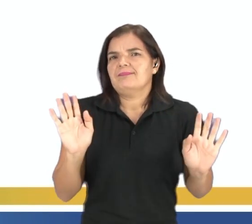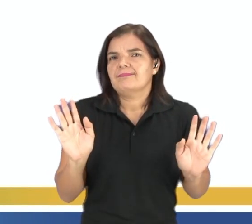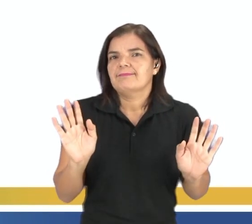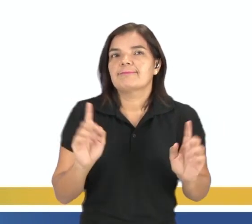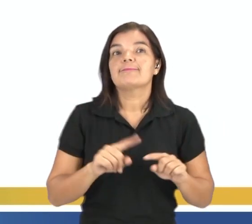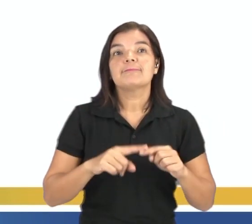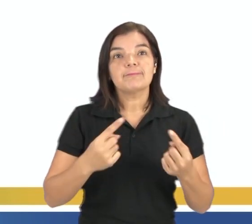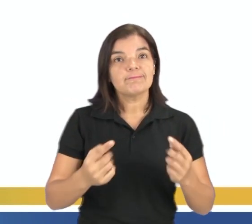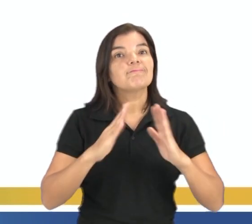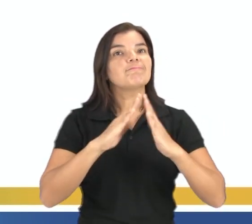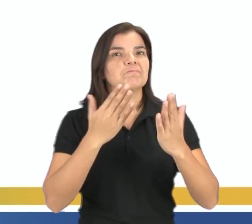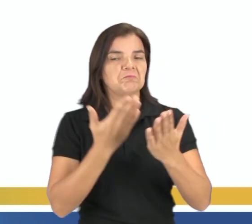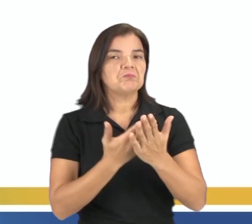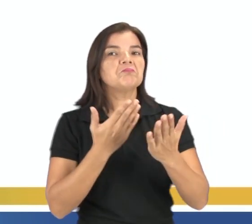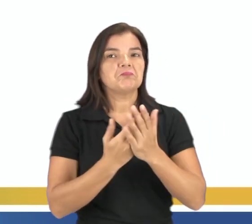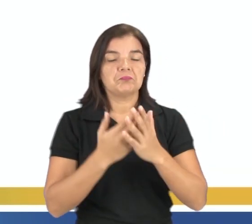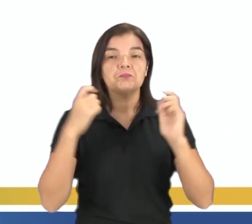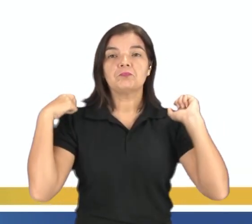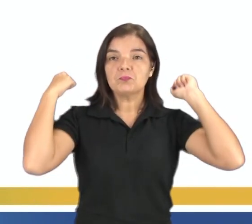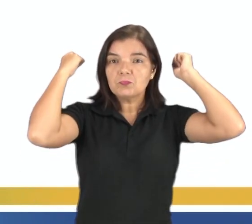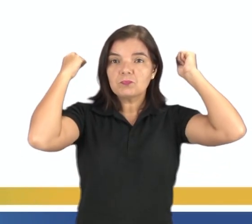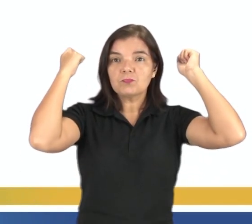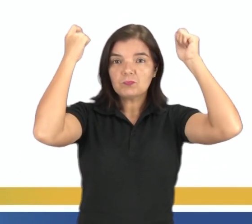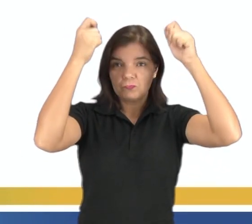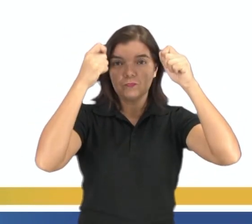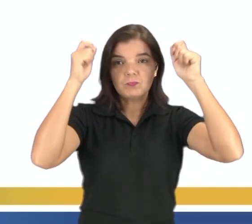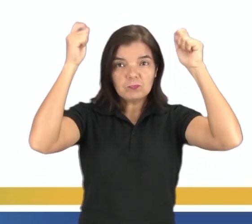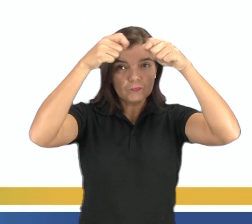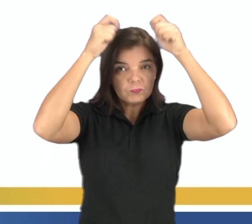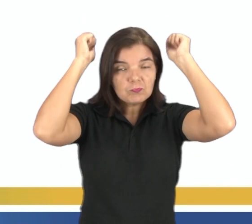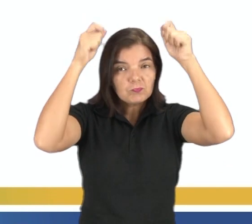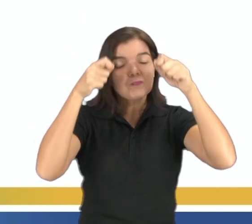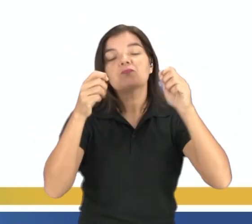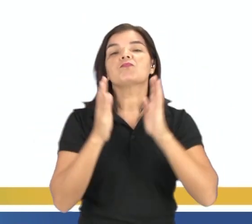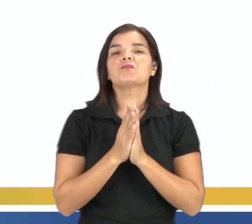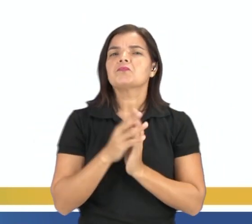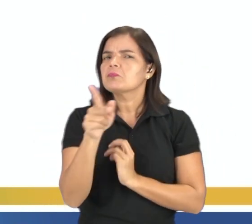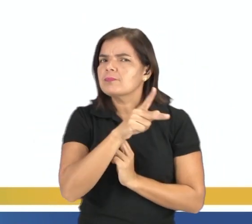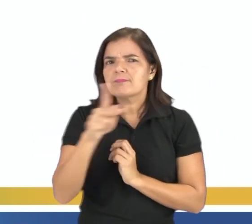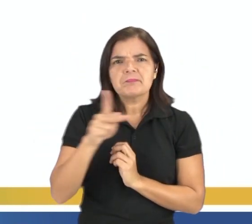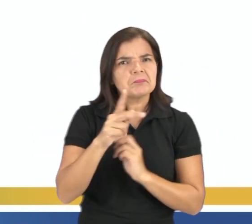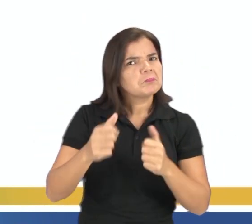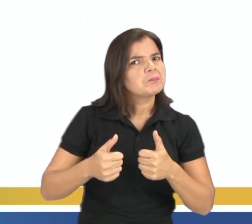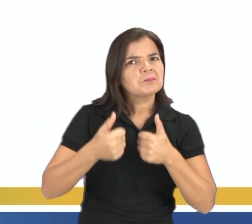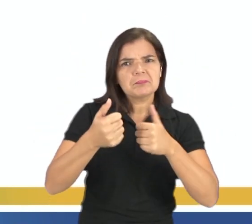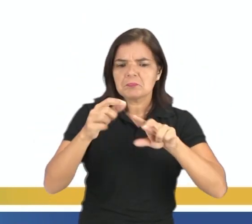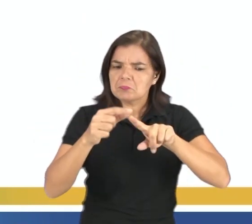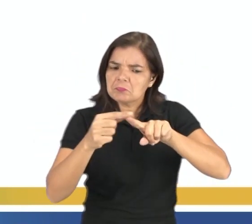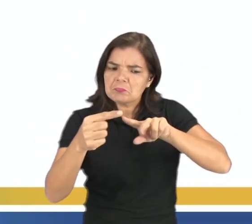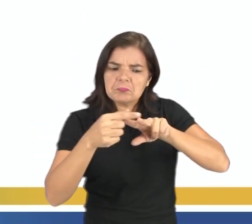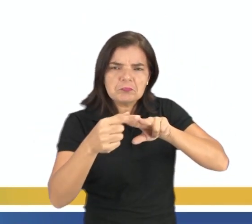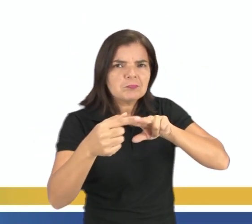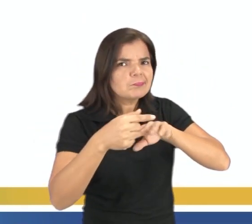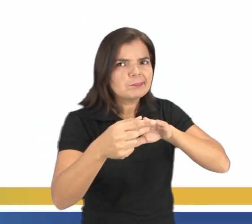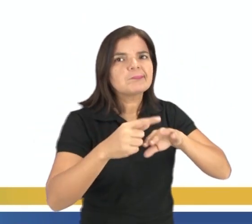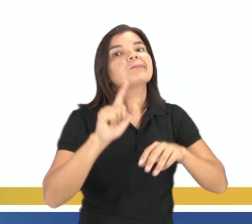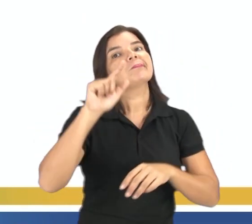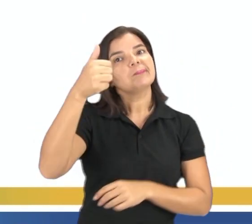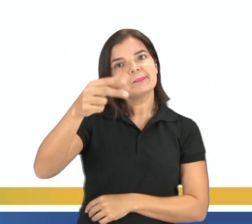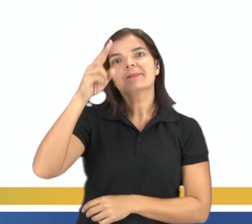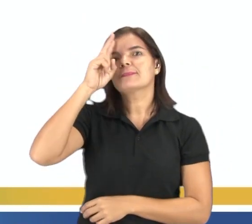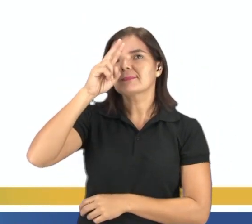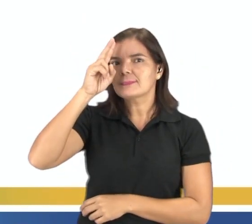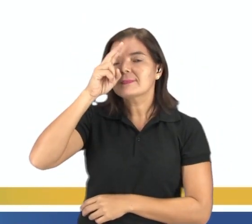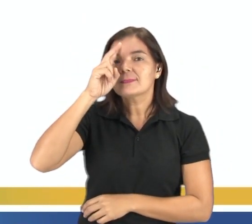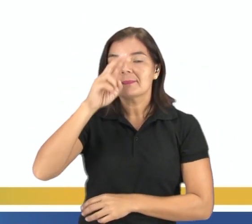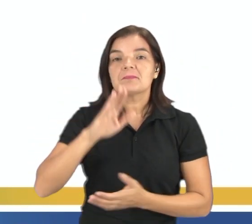repulsa. Em uma escola de freiras, as professoras não eram feras de unhas afiadas, como em tantas